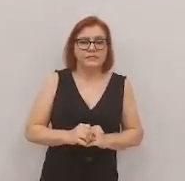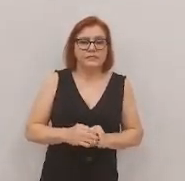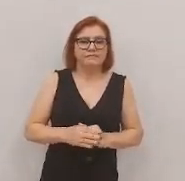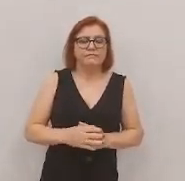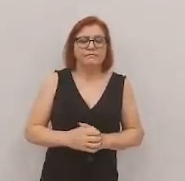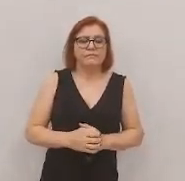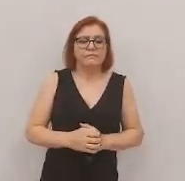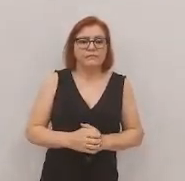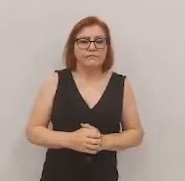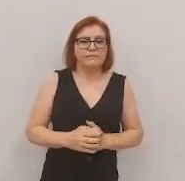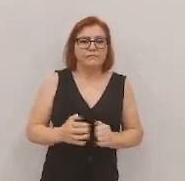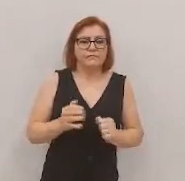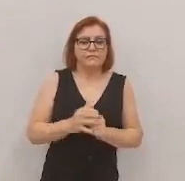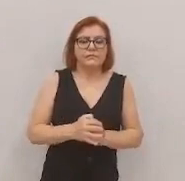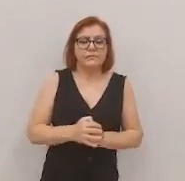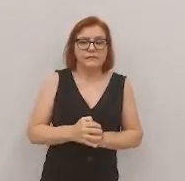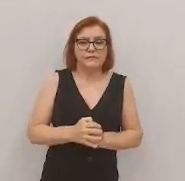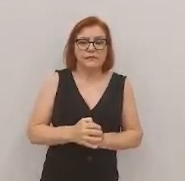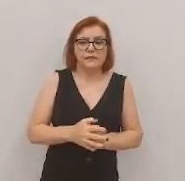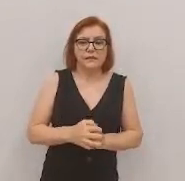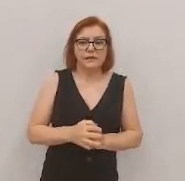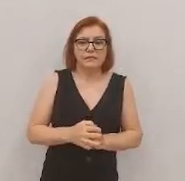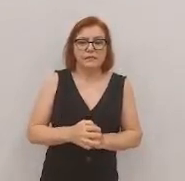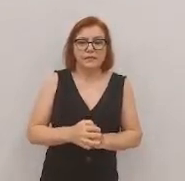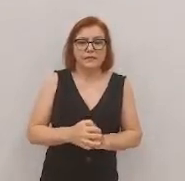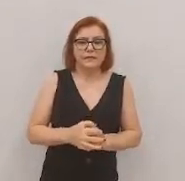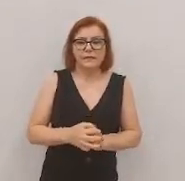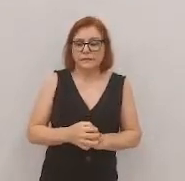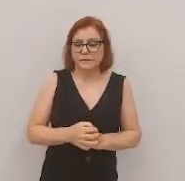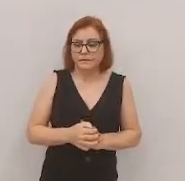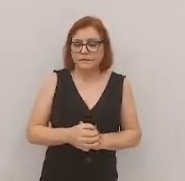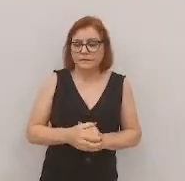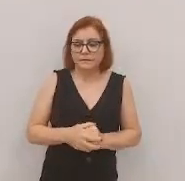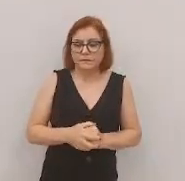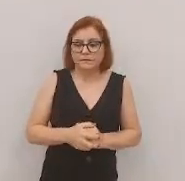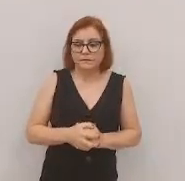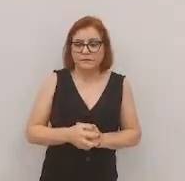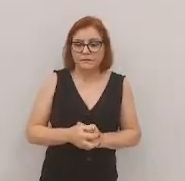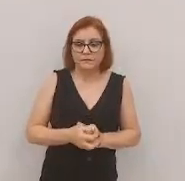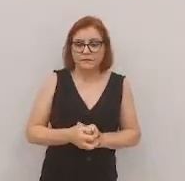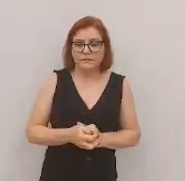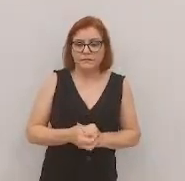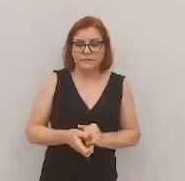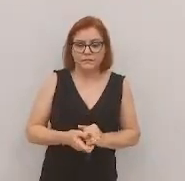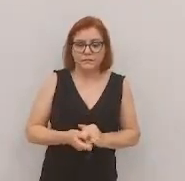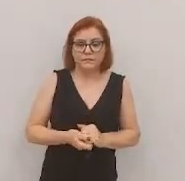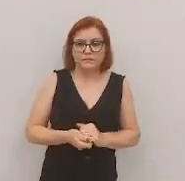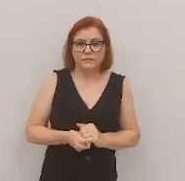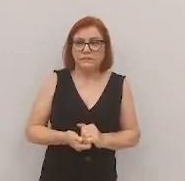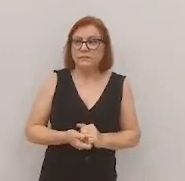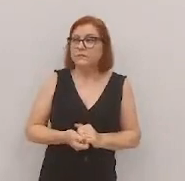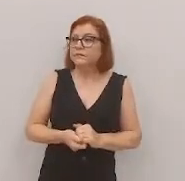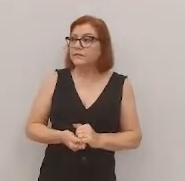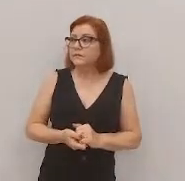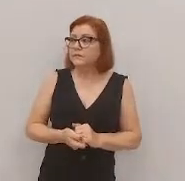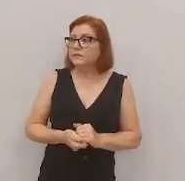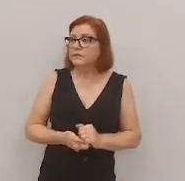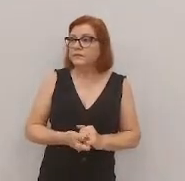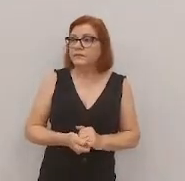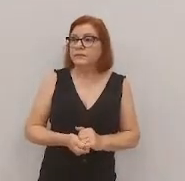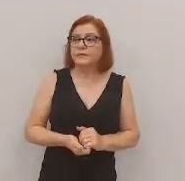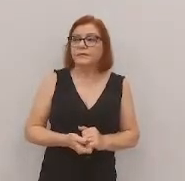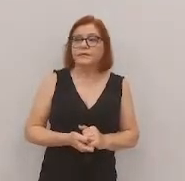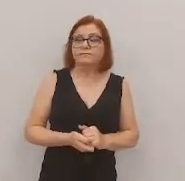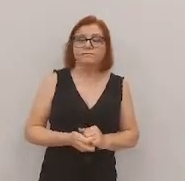recebemos. Amém. Ó Senhor Jesus. Amém. Mas achar das coisas o que está acontecendo no